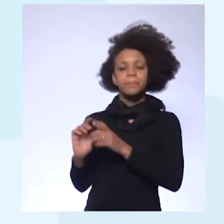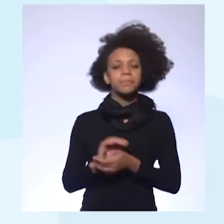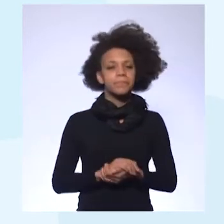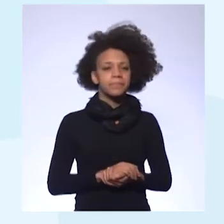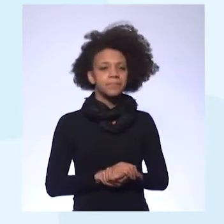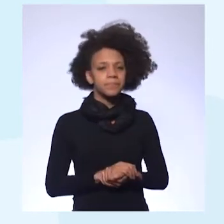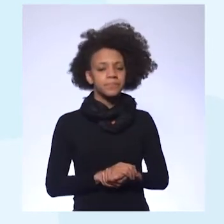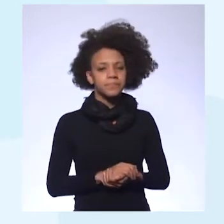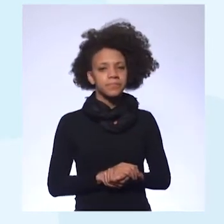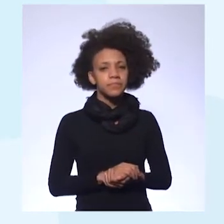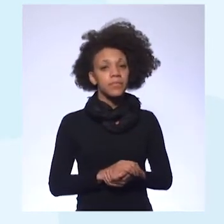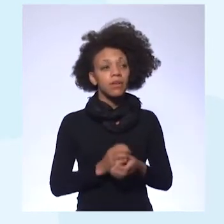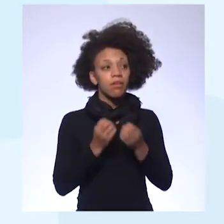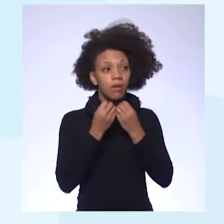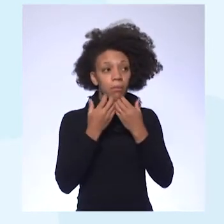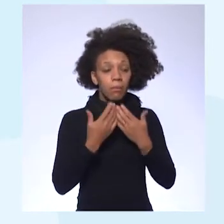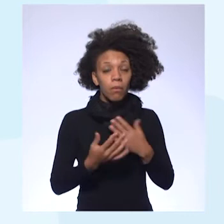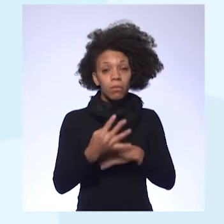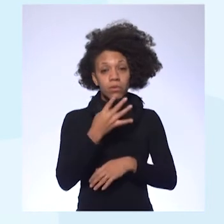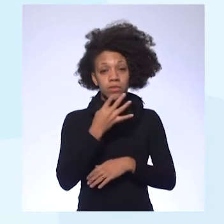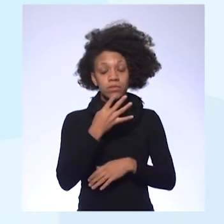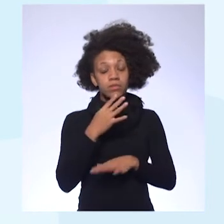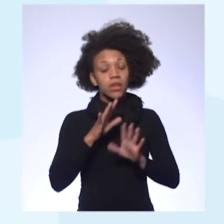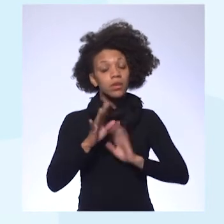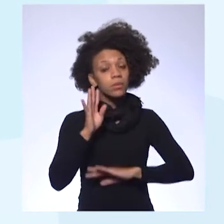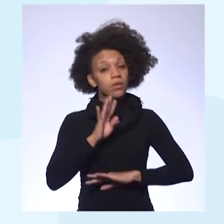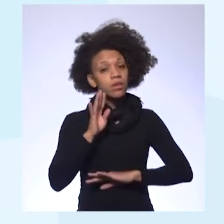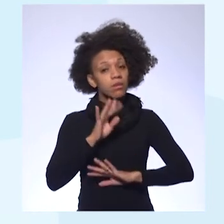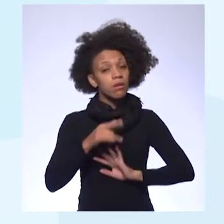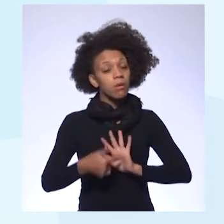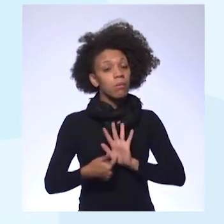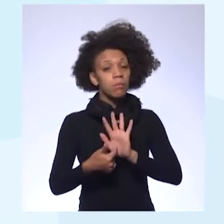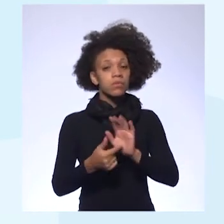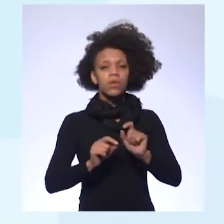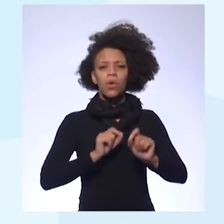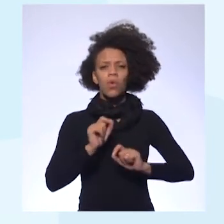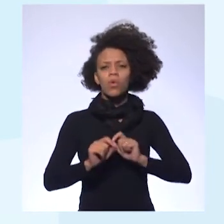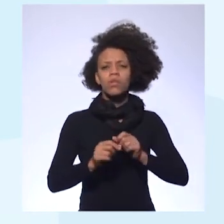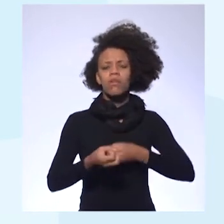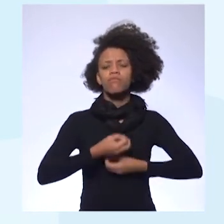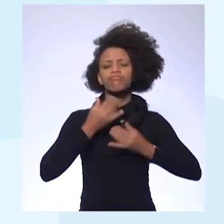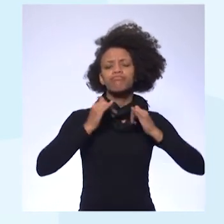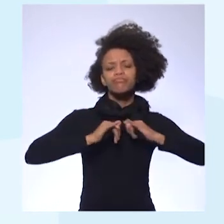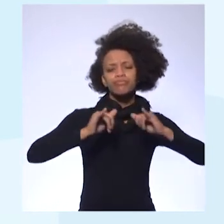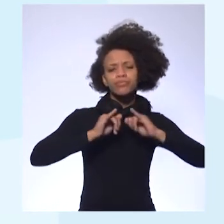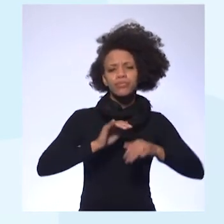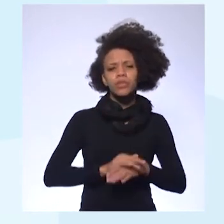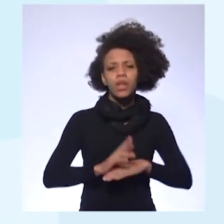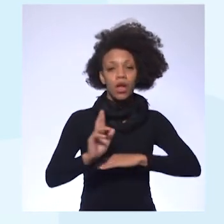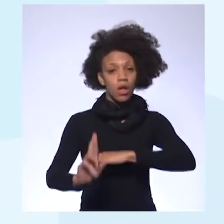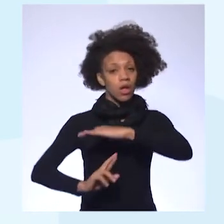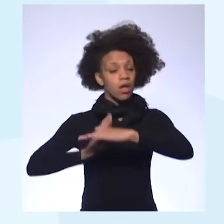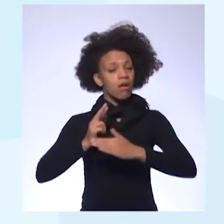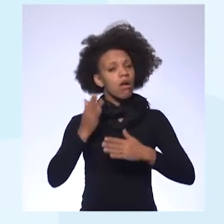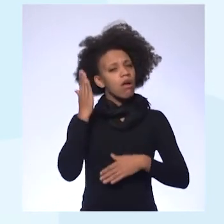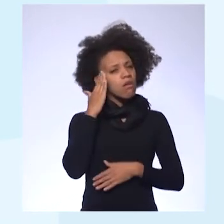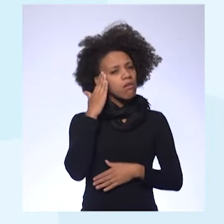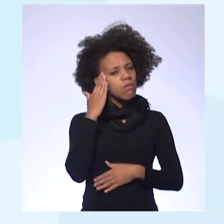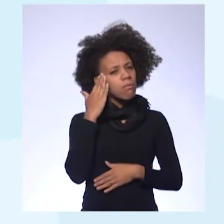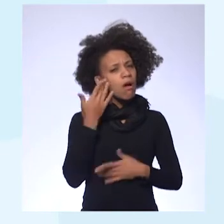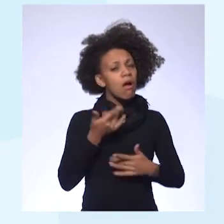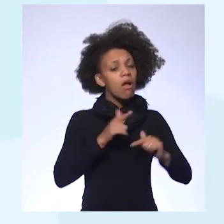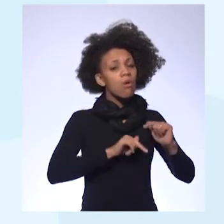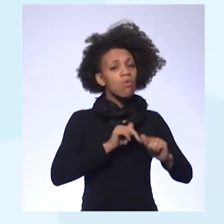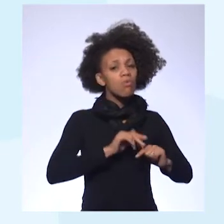fotografia. Vale muito a pena conhecer. E o legal é justamente o que a notícia traz. Consumidor quer saber a origem dos